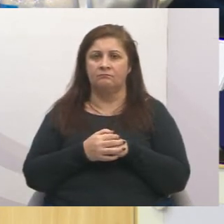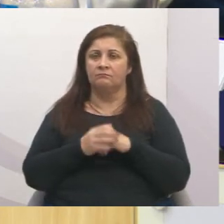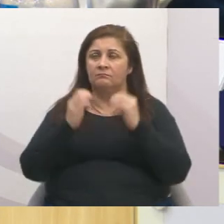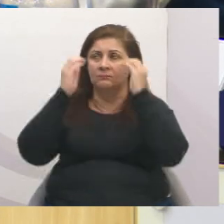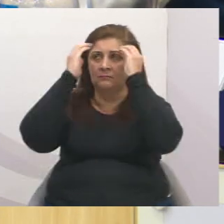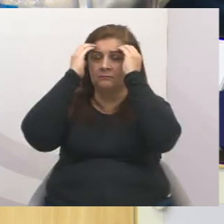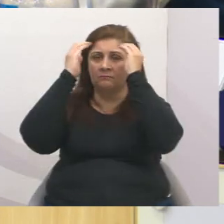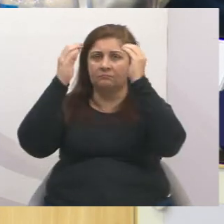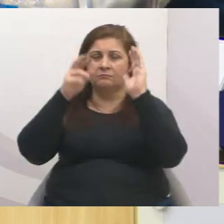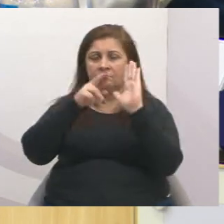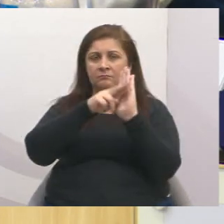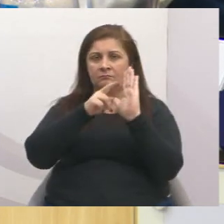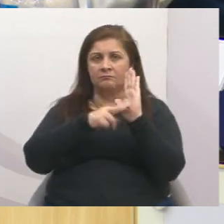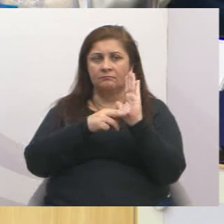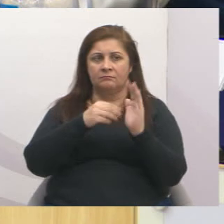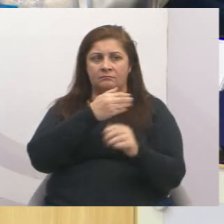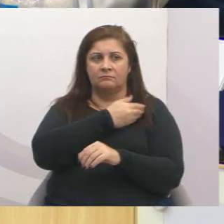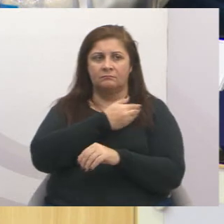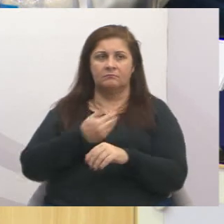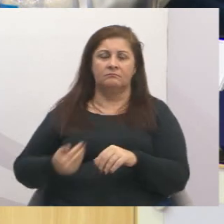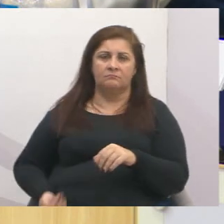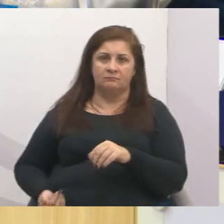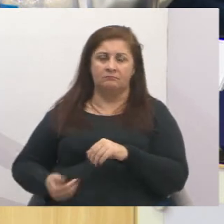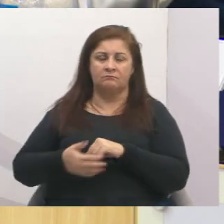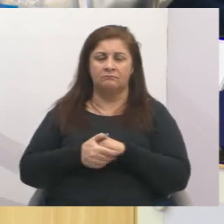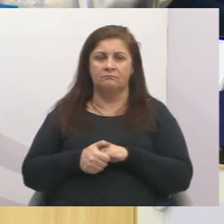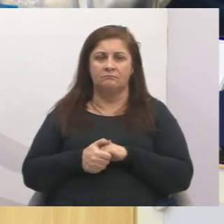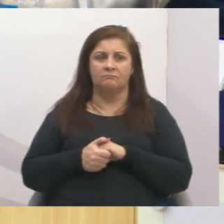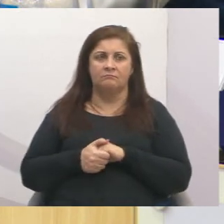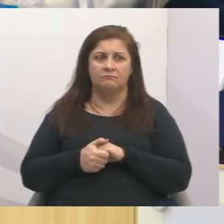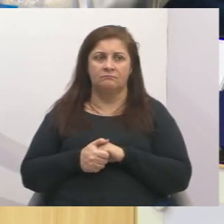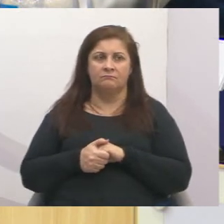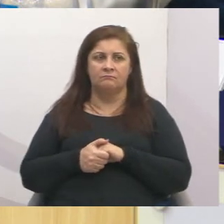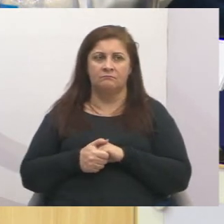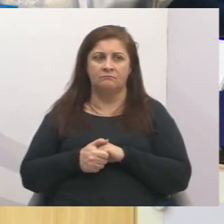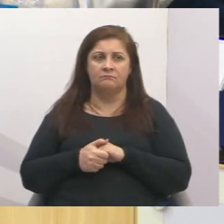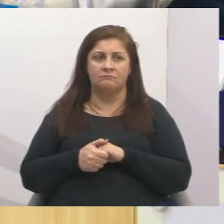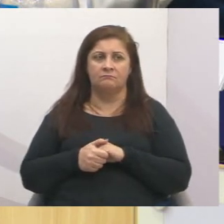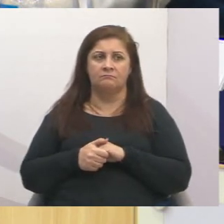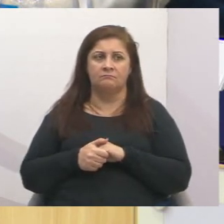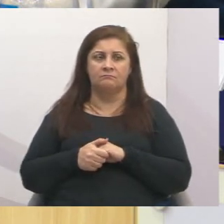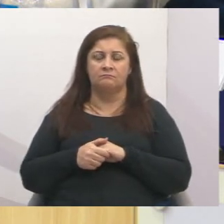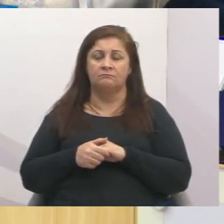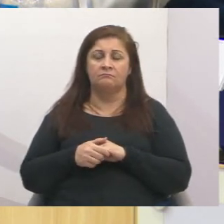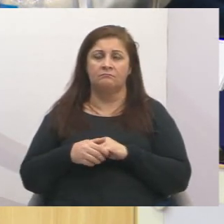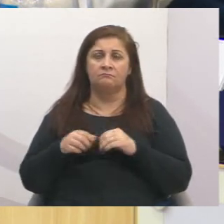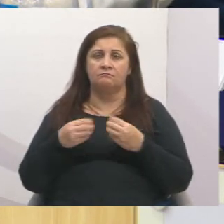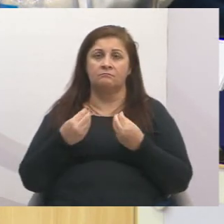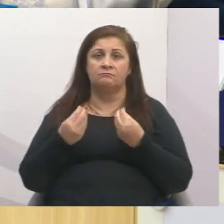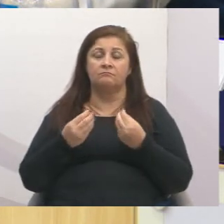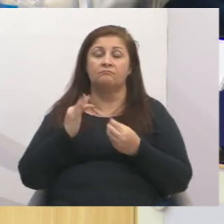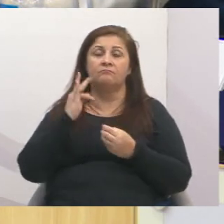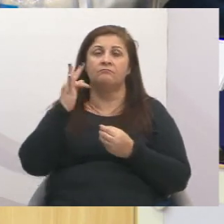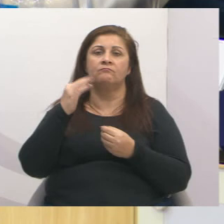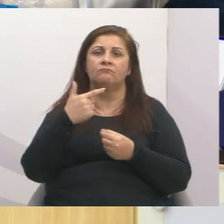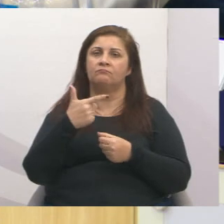governo federal, sob pena de nos inviabilizarmos enquanto gestão pública no